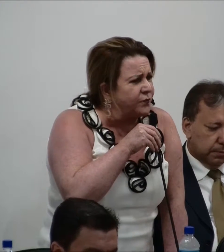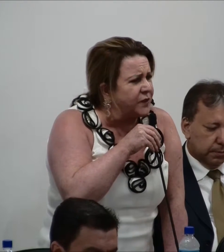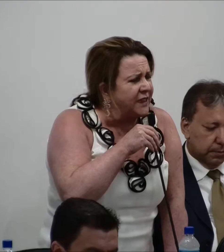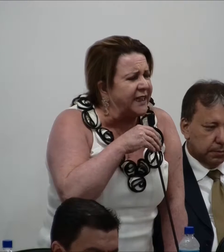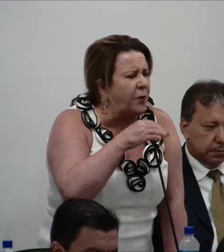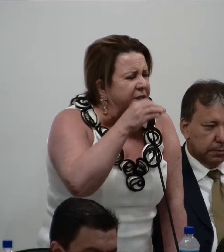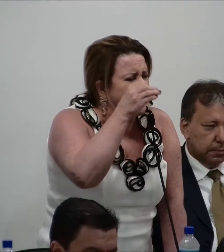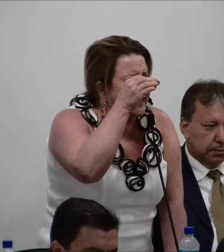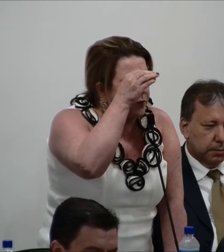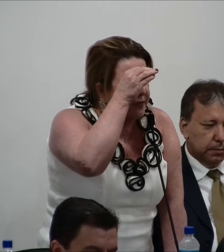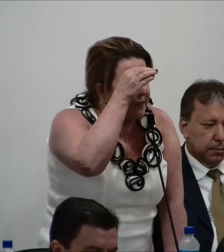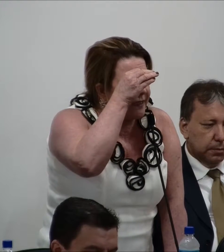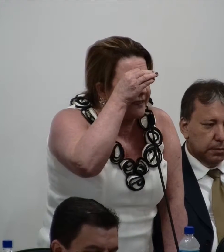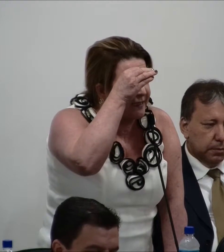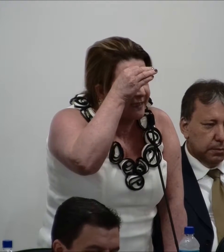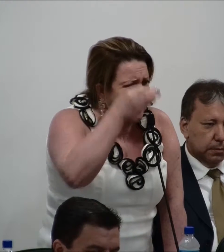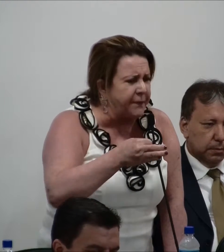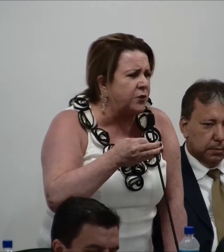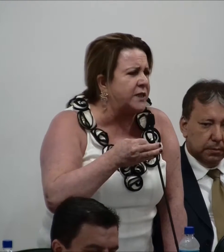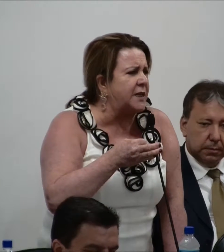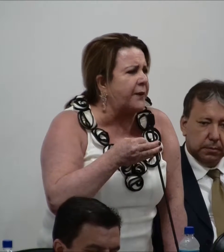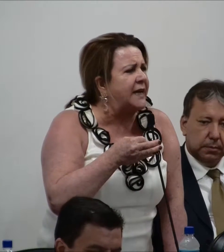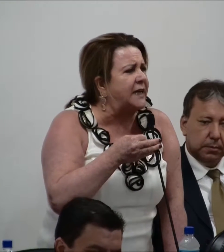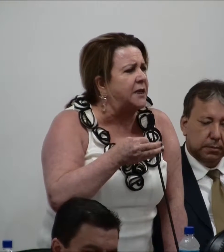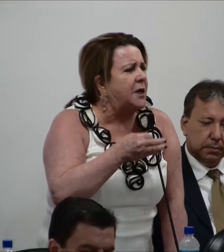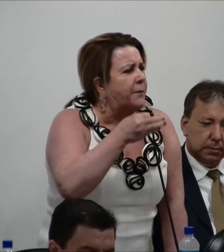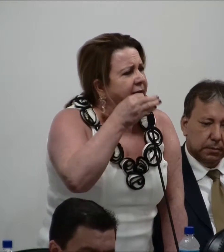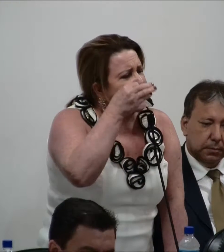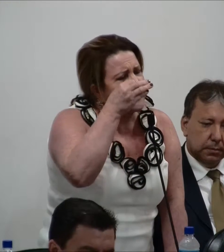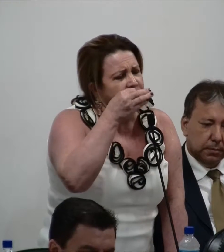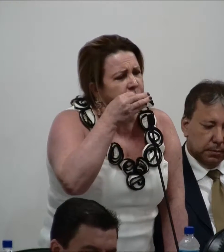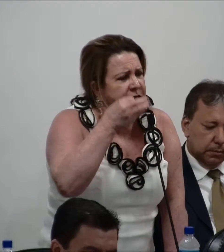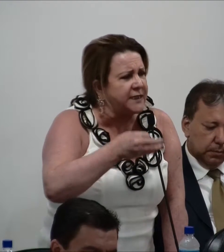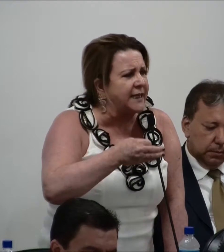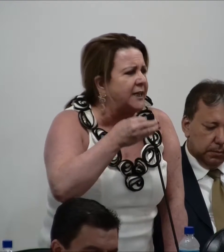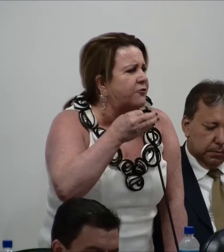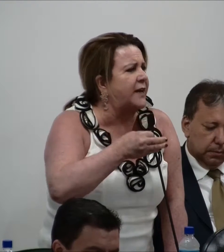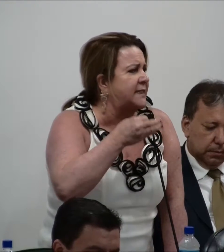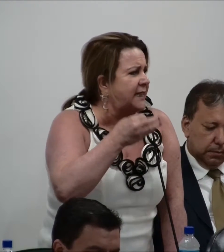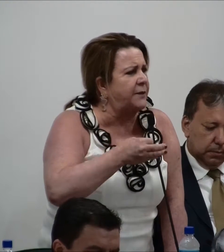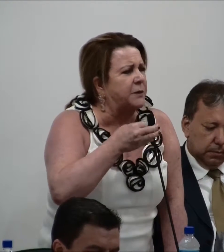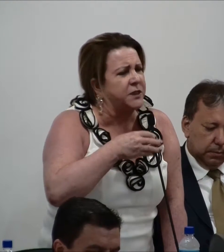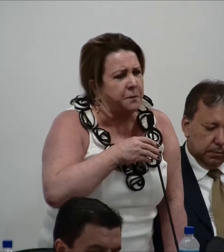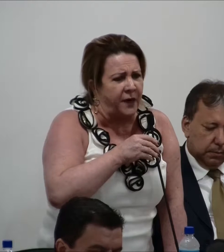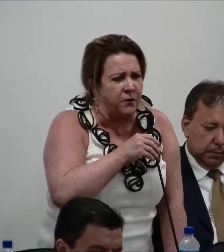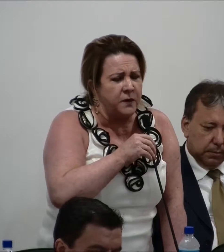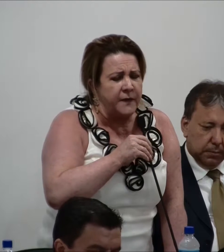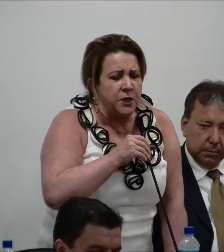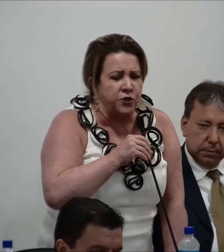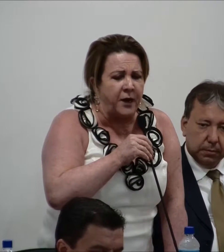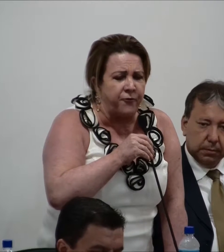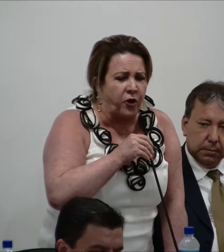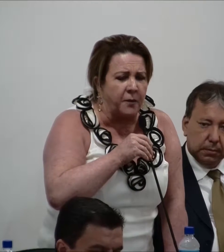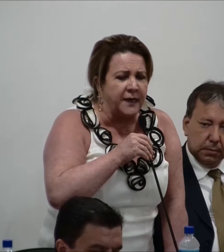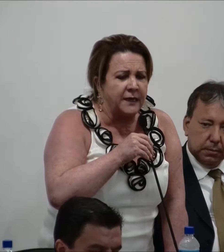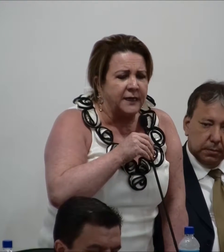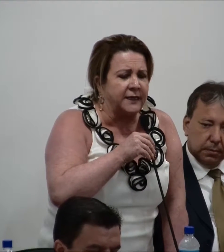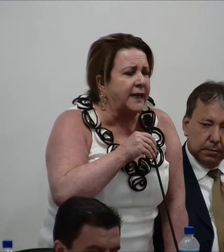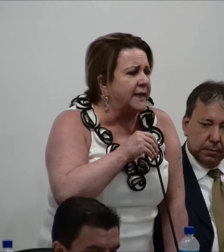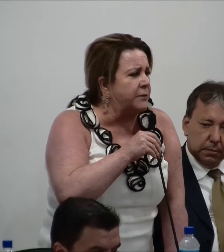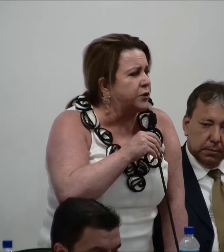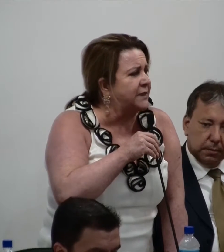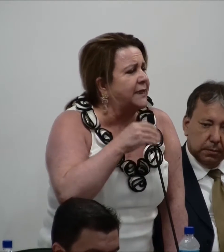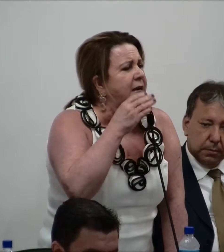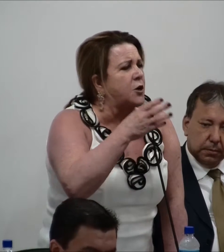sucesso, que realmente Deus dê sabedoria para ele, para que ele consiga levar essa Câmara Municipal de uma forma